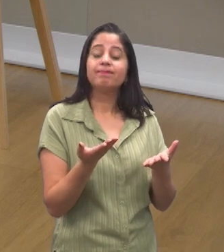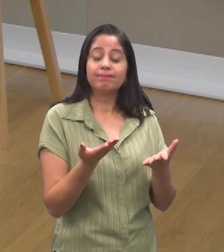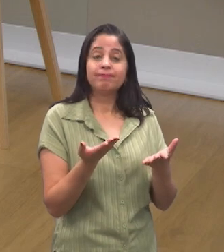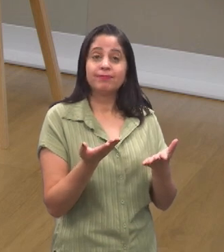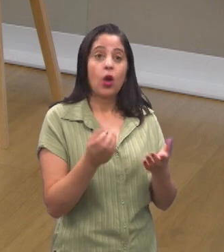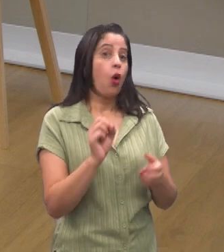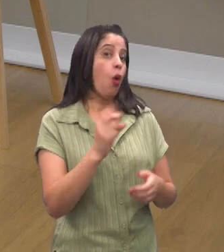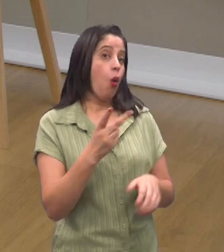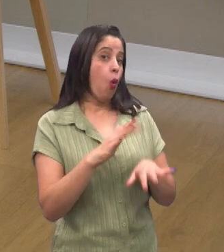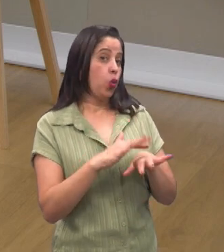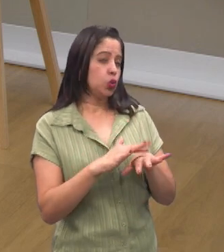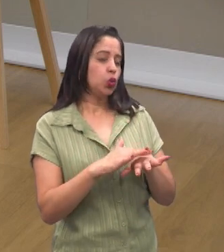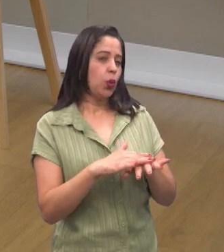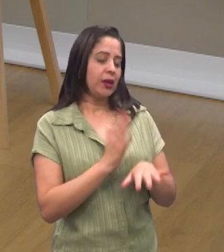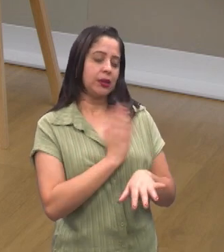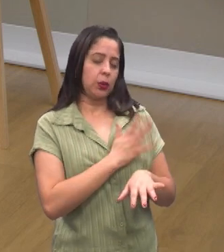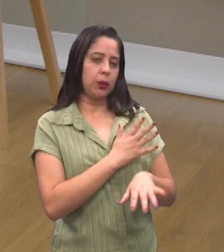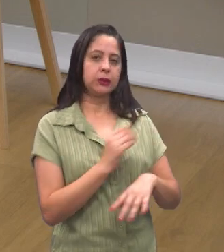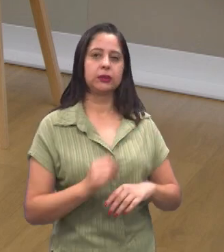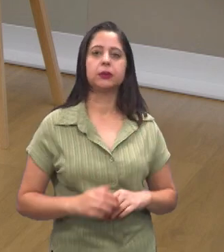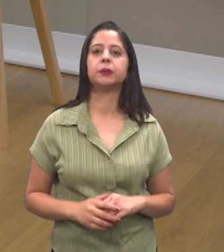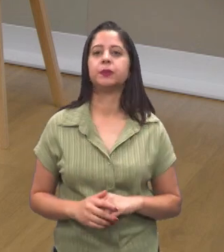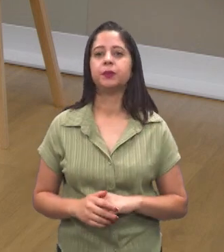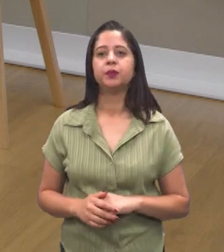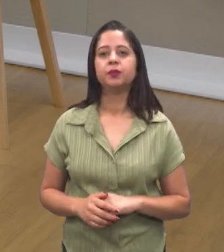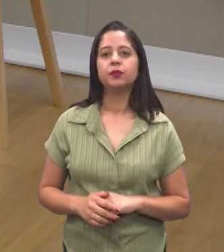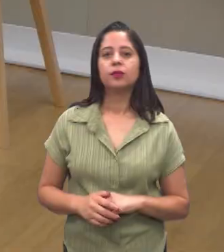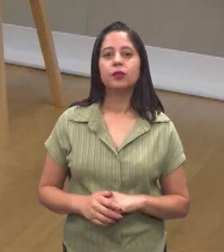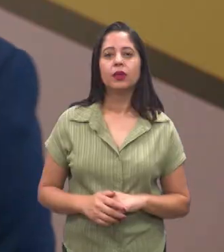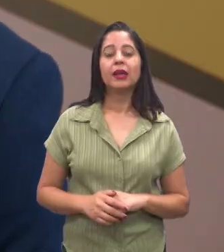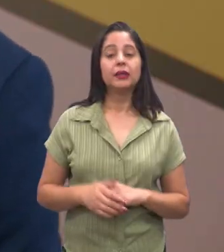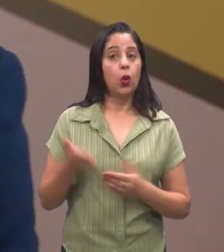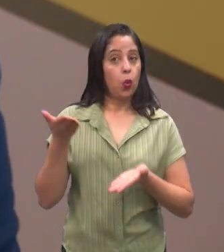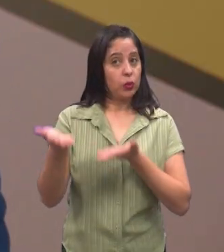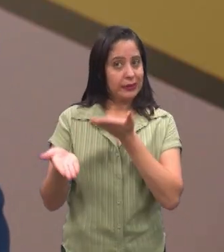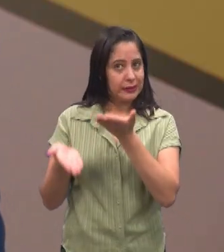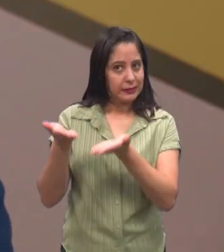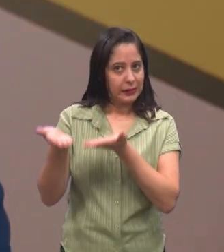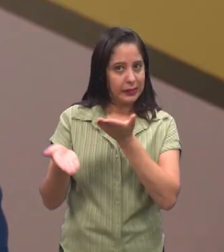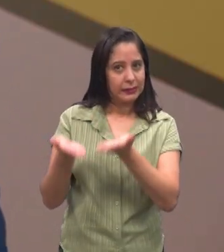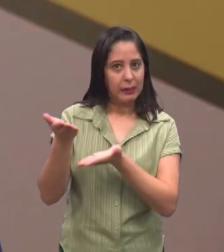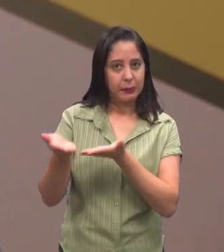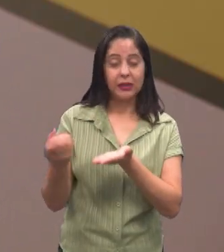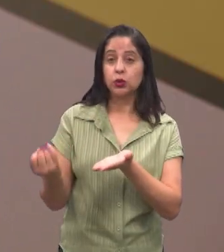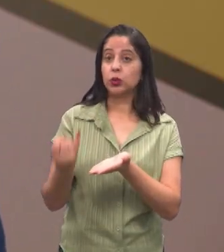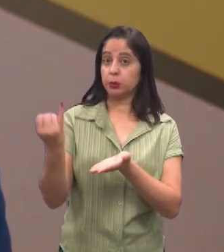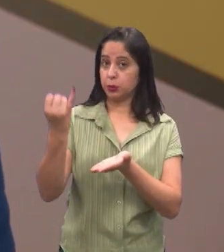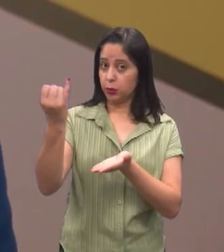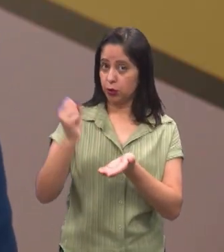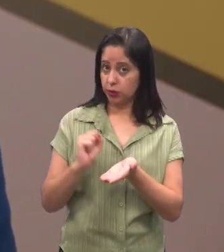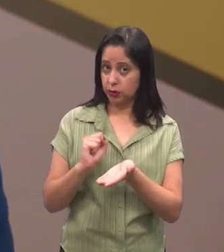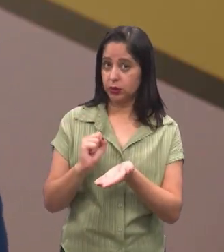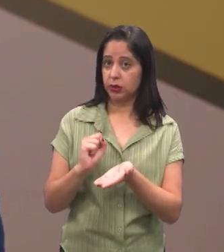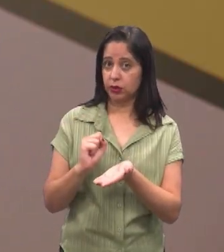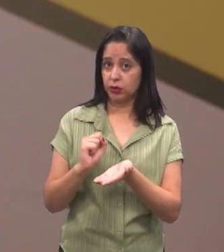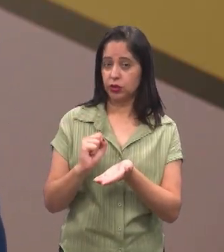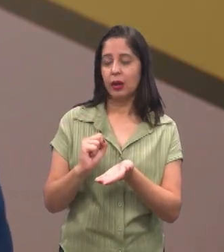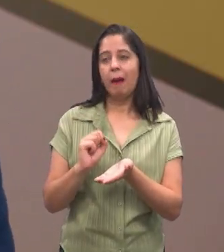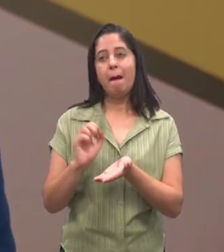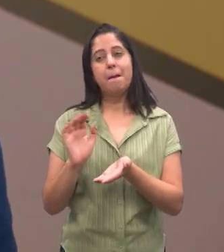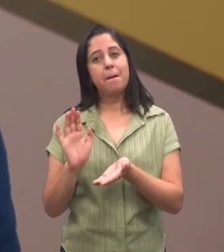ou tratamento de alguma doença que já afeta o coração? Bom, o tratamento sempre é muito importante pensar nele como sendo uma